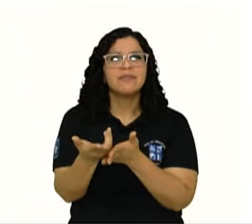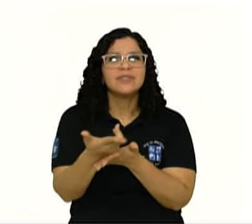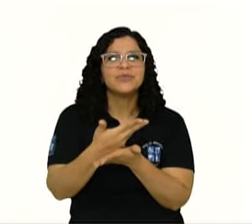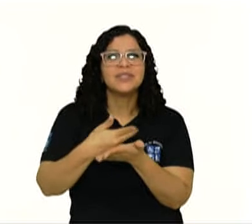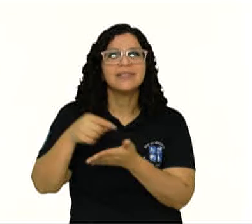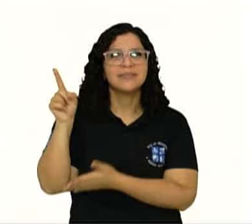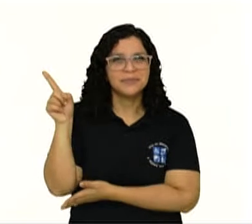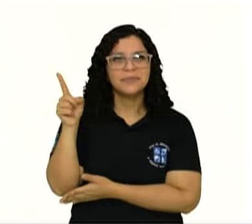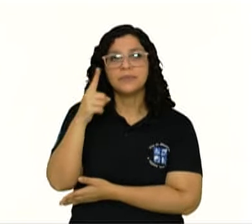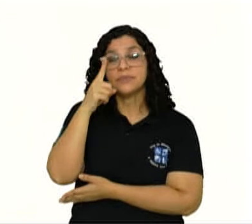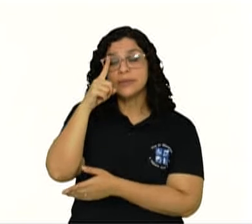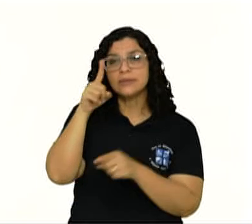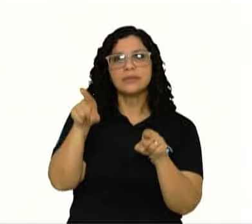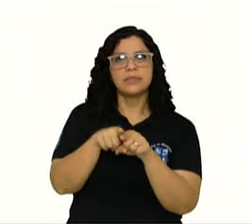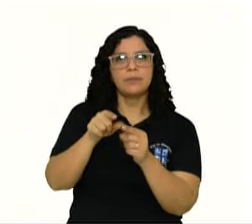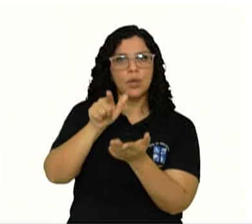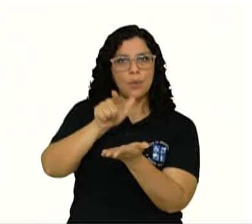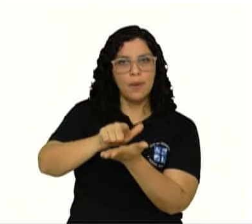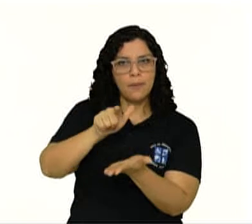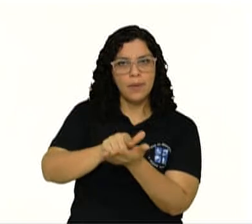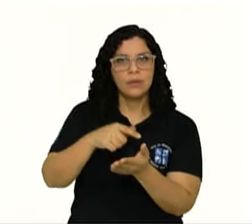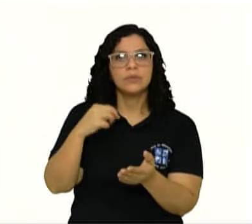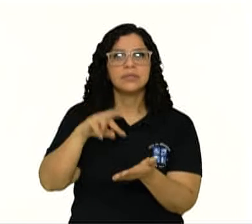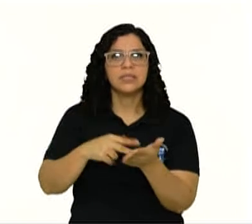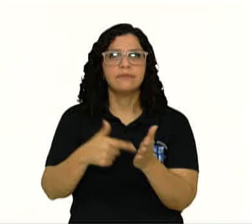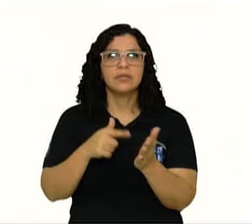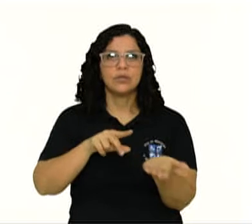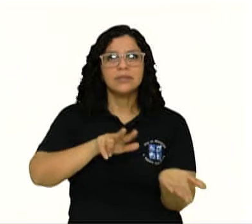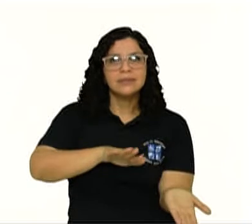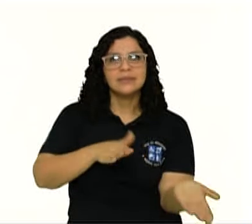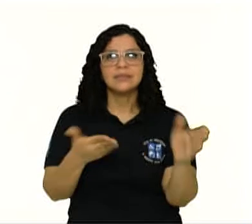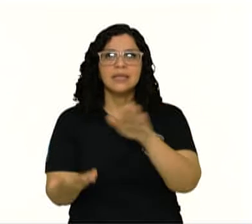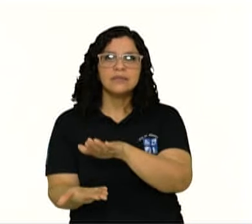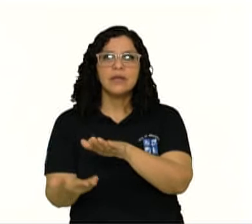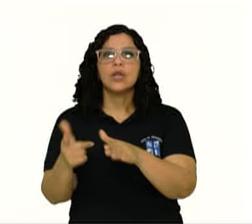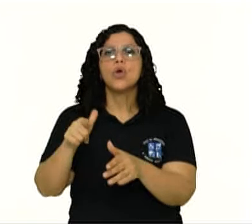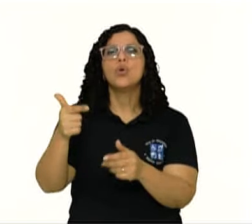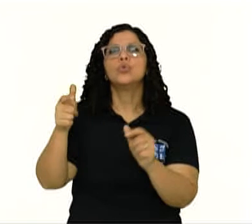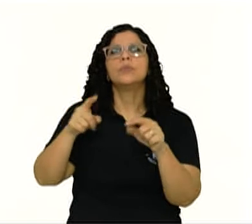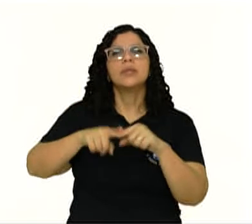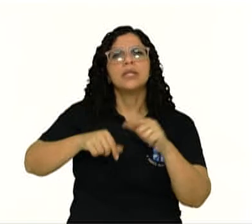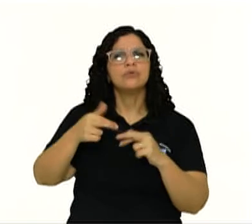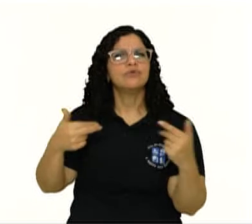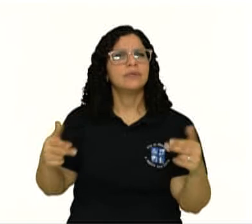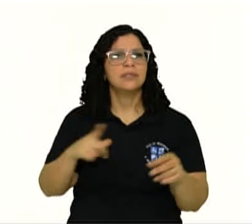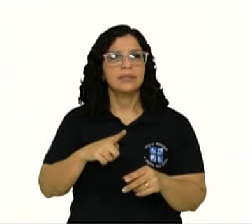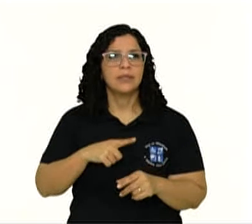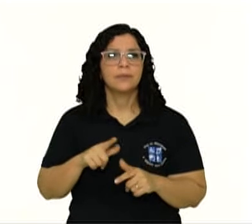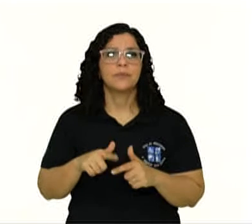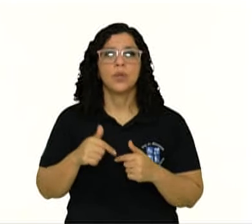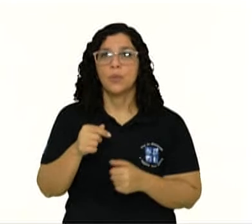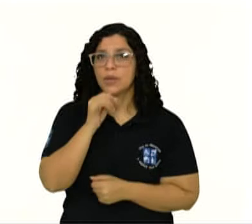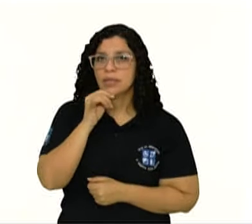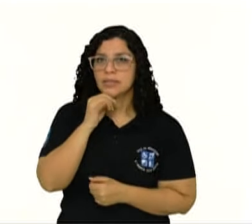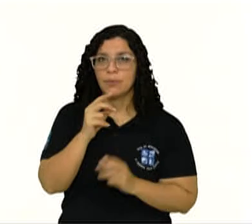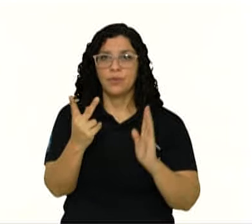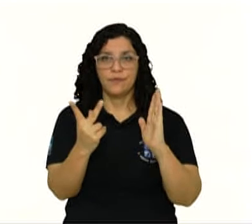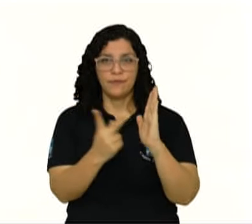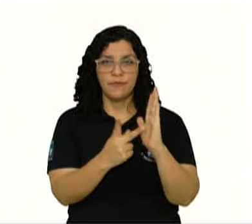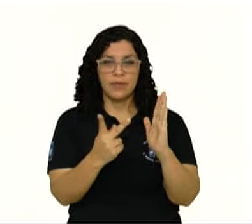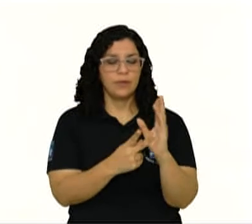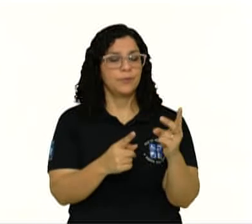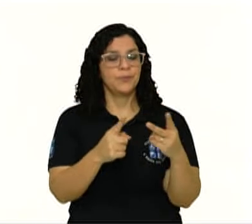gravação. Além do papel, a imagem pode ser transferida para os mais diversos tipos de materiais, como o vidro,